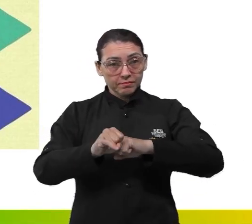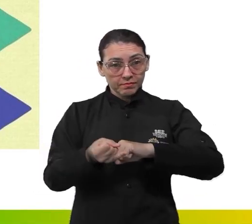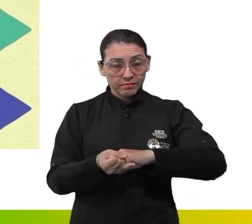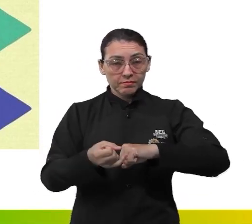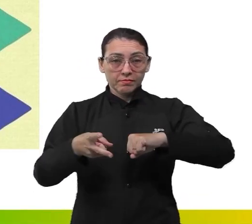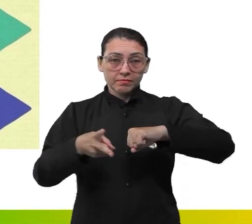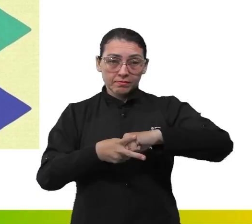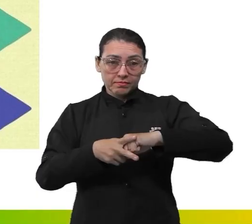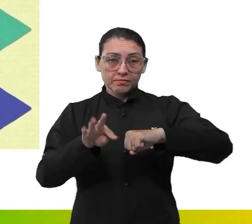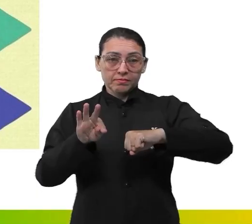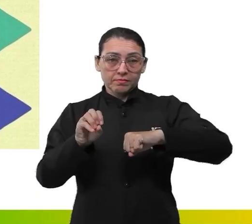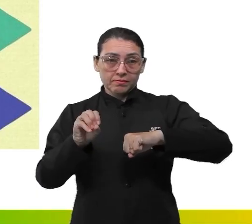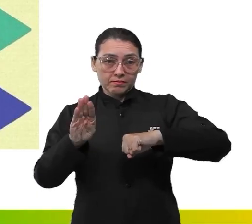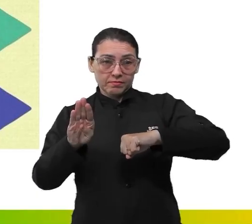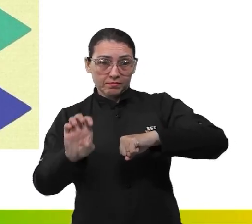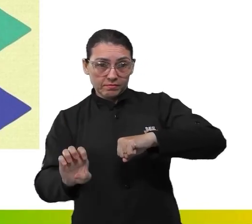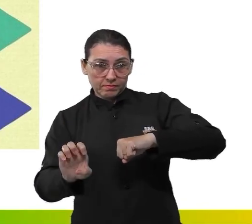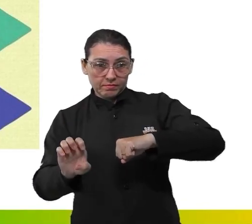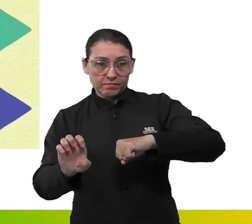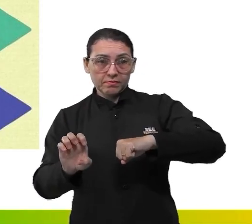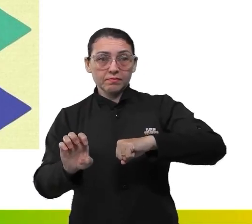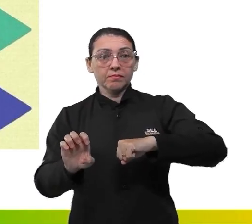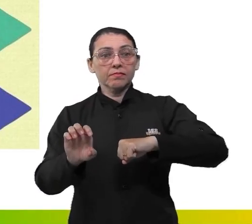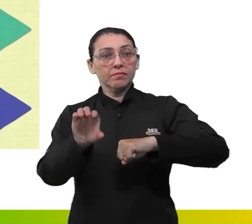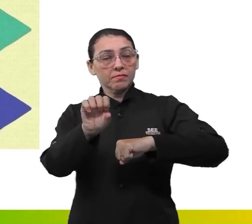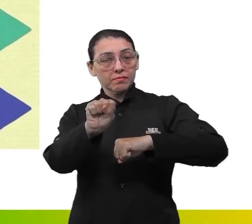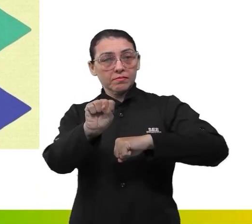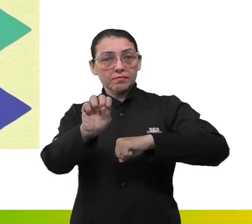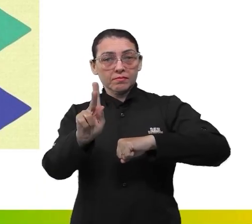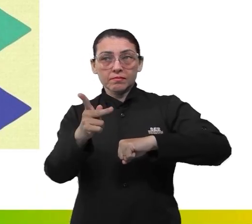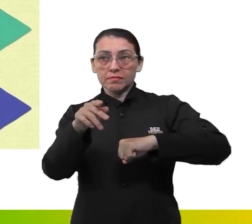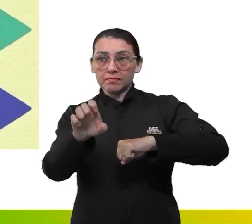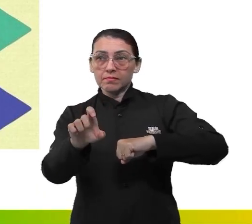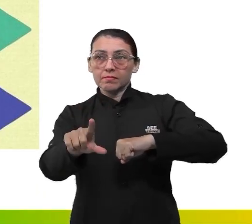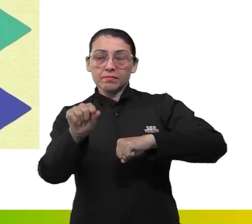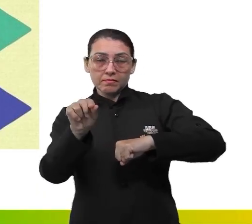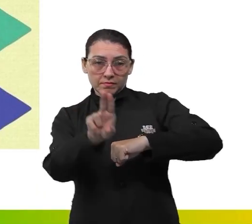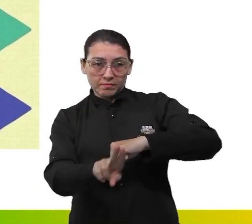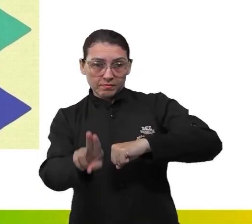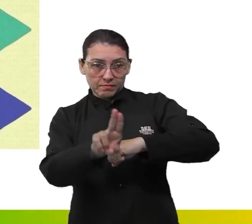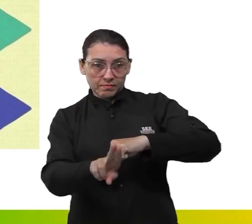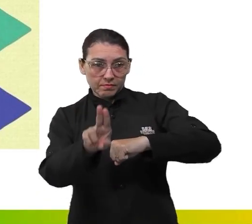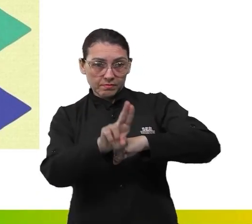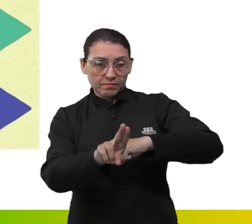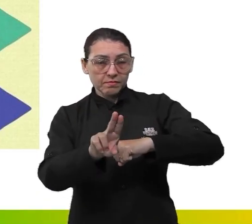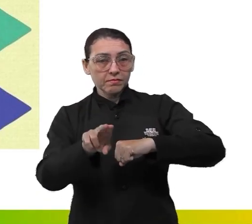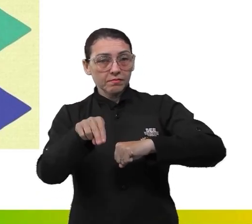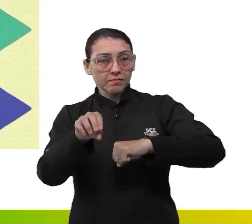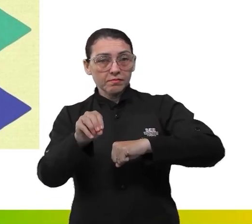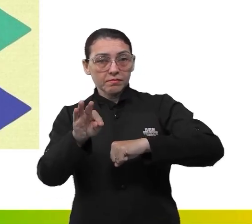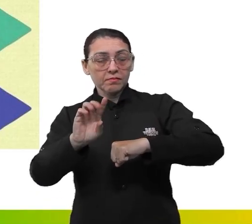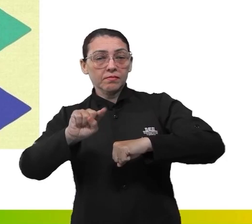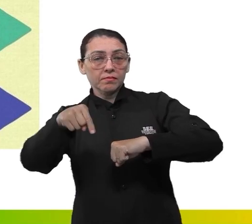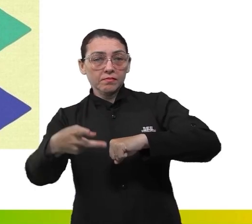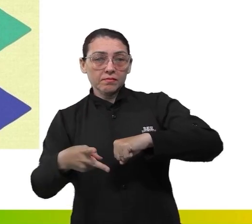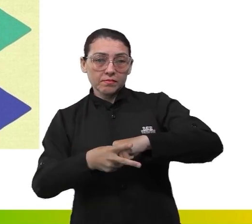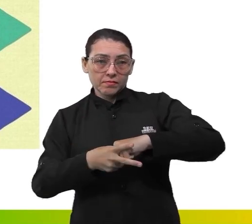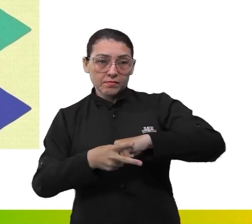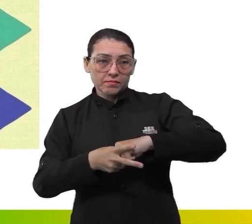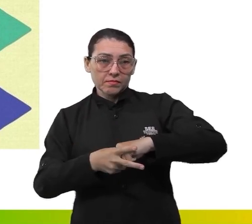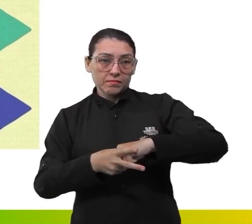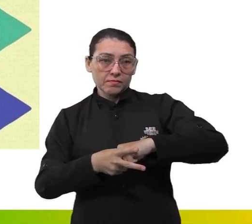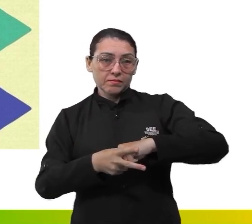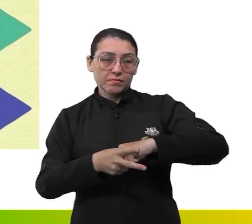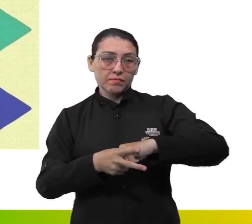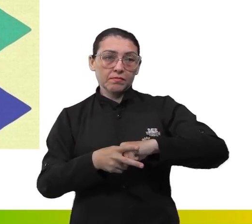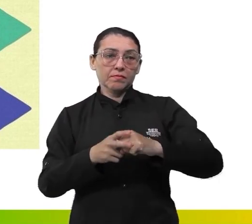verbo to be, am, is ou are. Nesse caso, nós vamos utilizar o is, o not depois do verbo e o verbo com